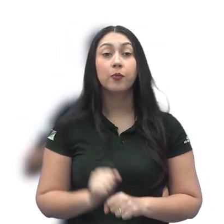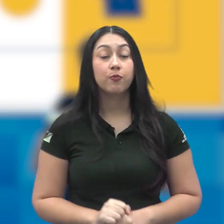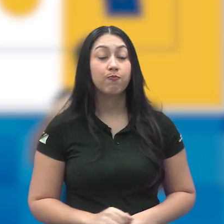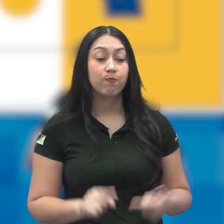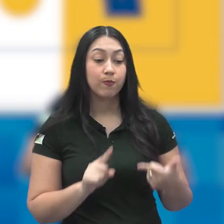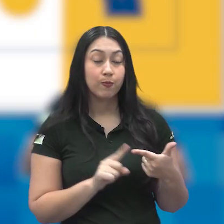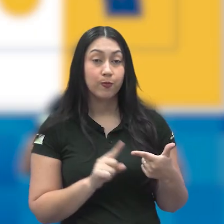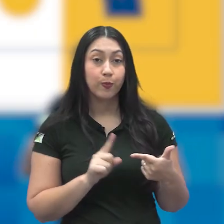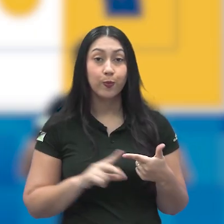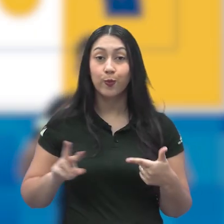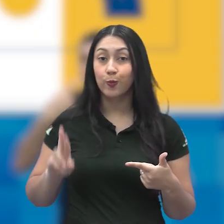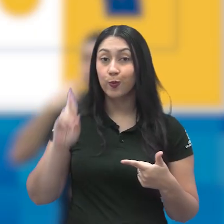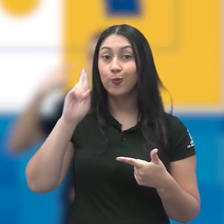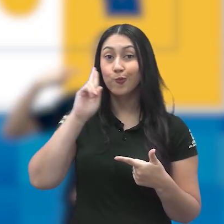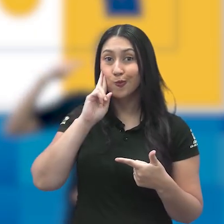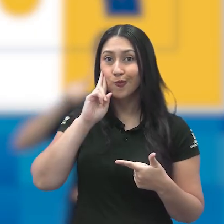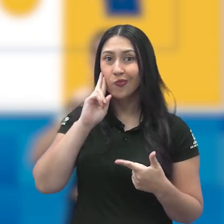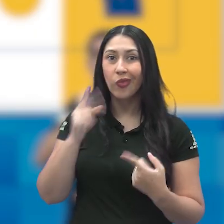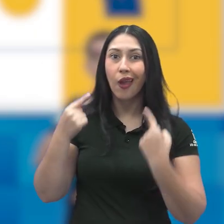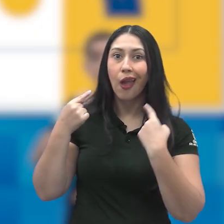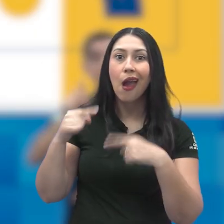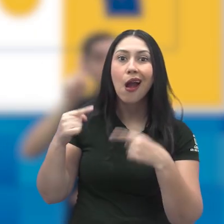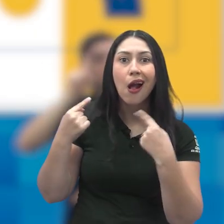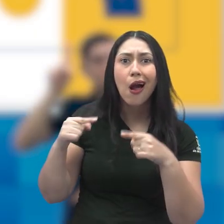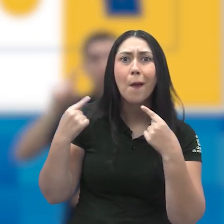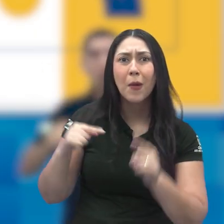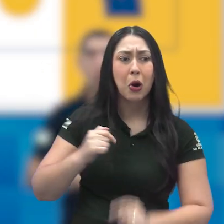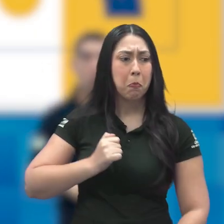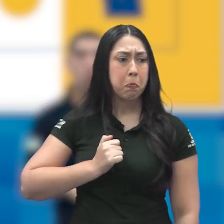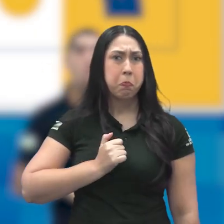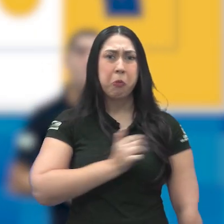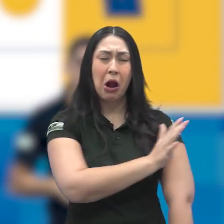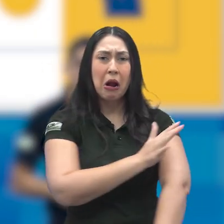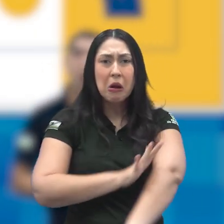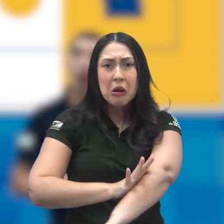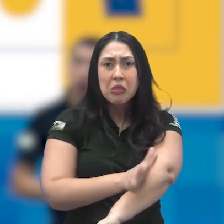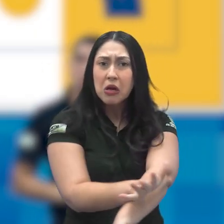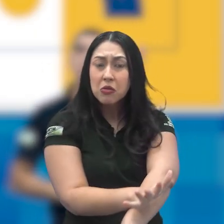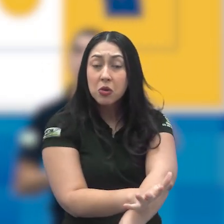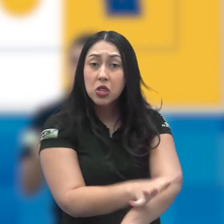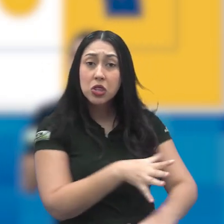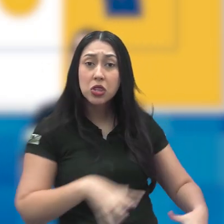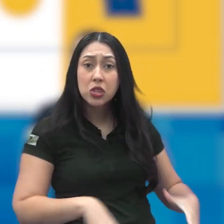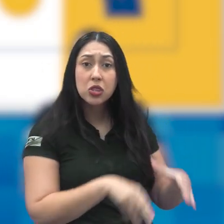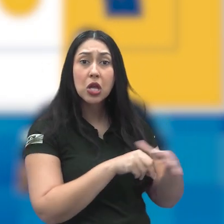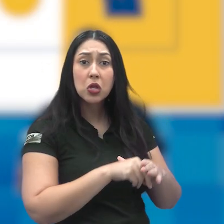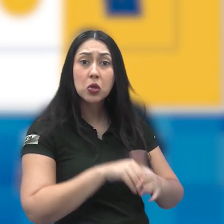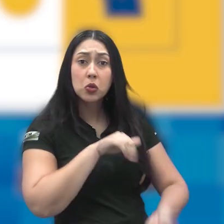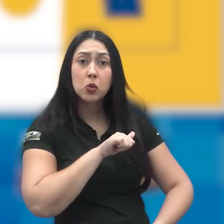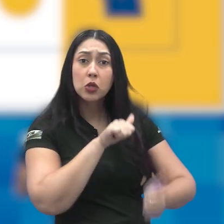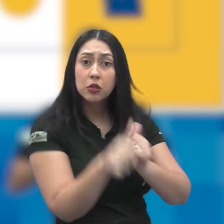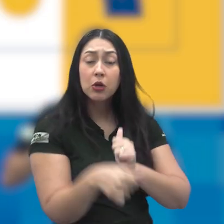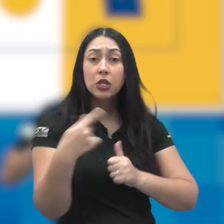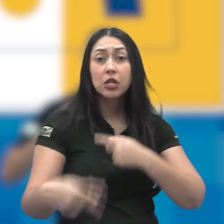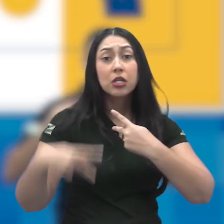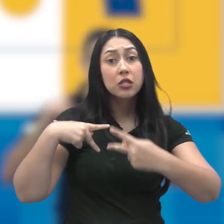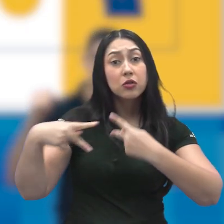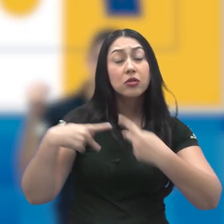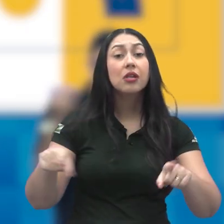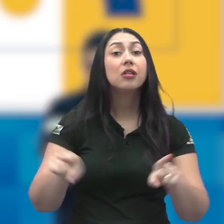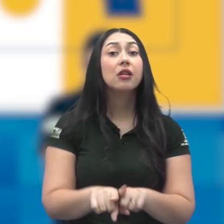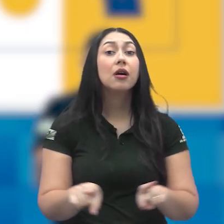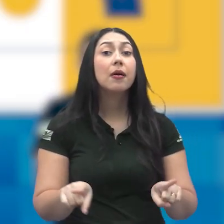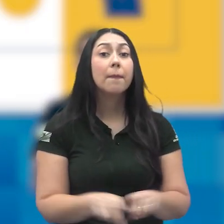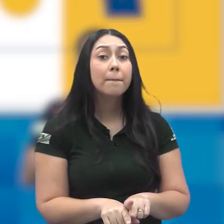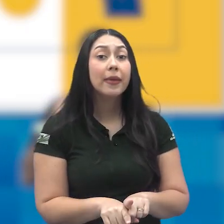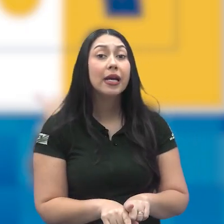público. Já Renato Santiago condenou atos de racismo registrados no esporte, tanto em São José dos